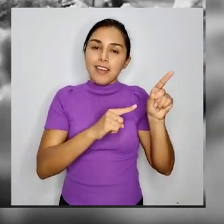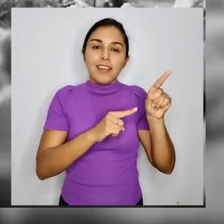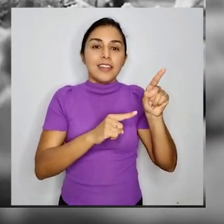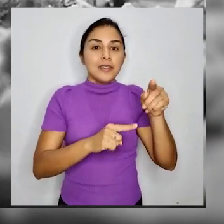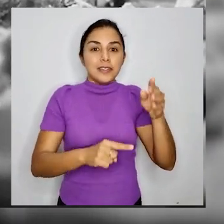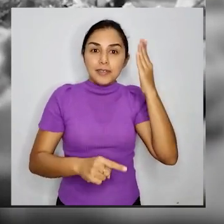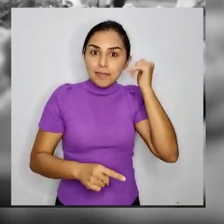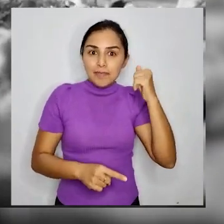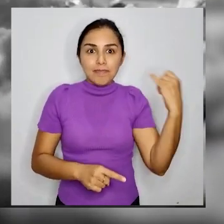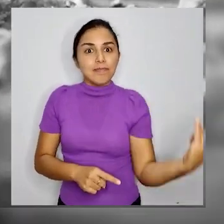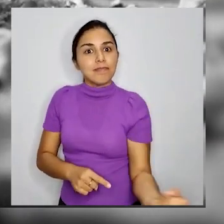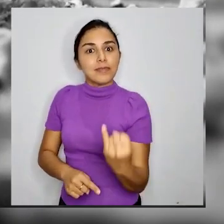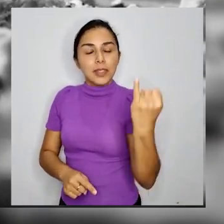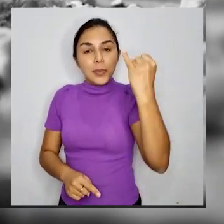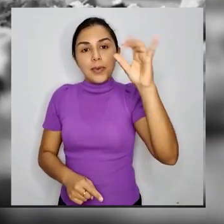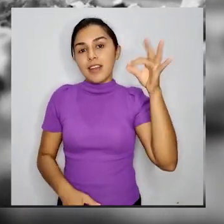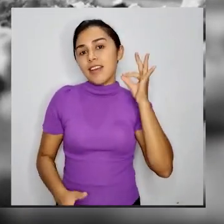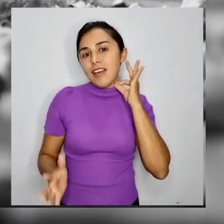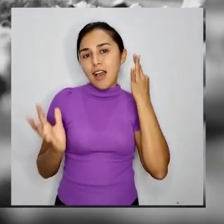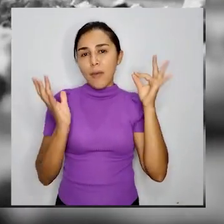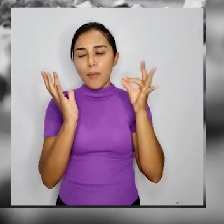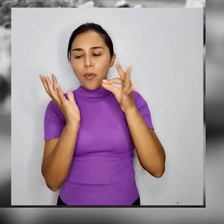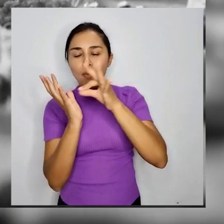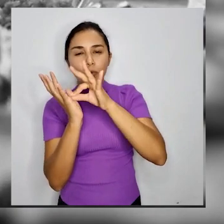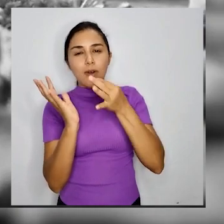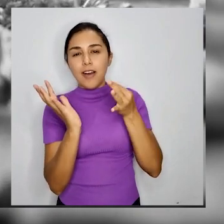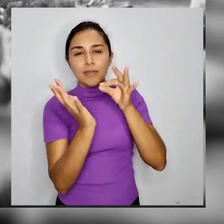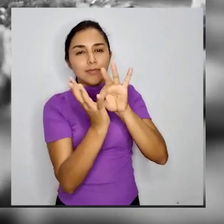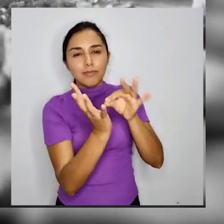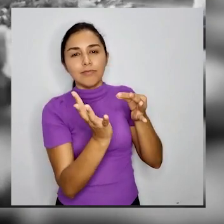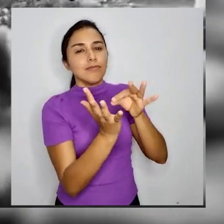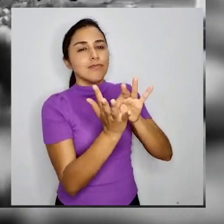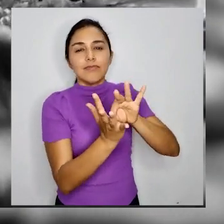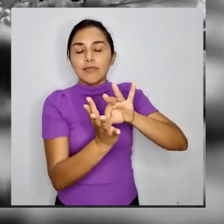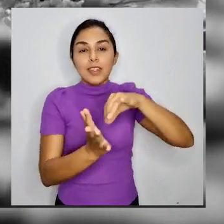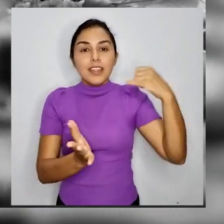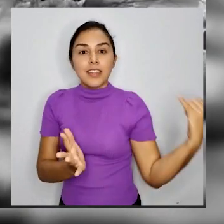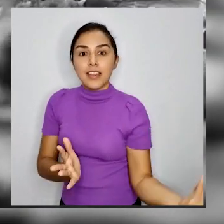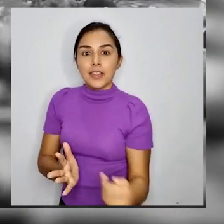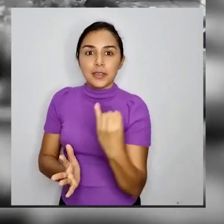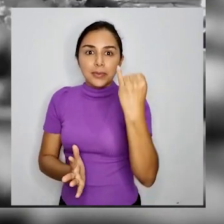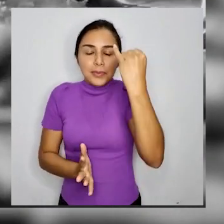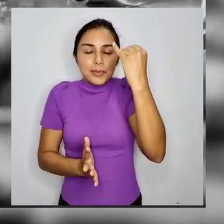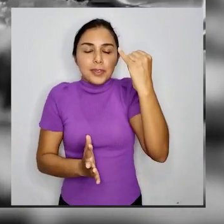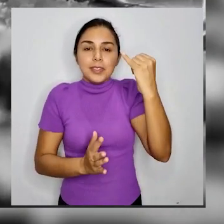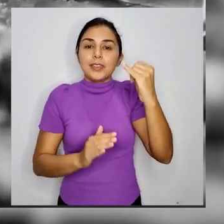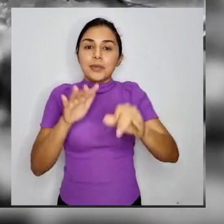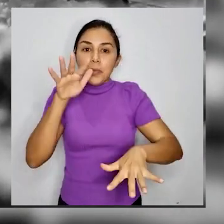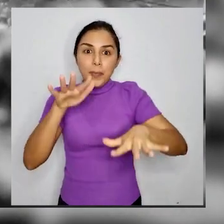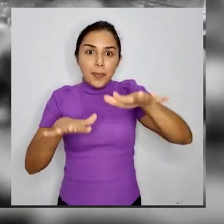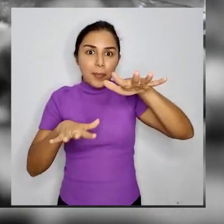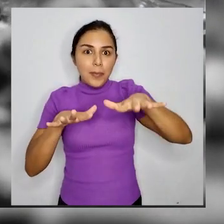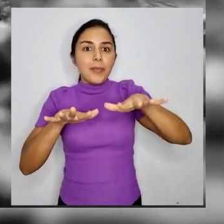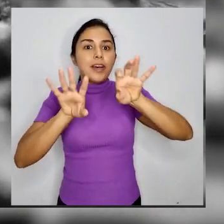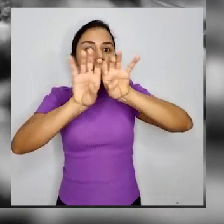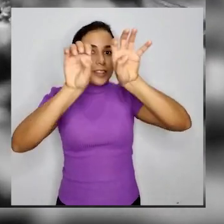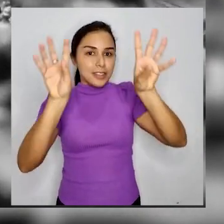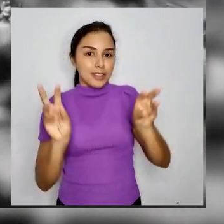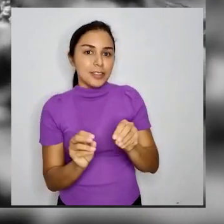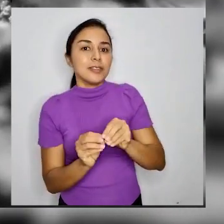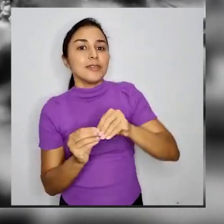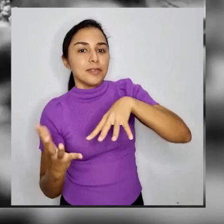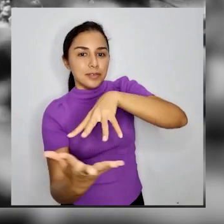conhecia a importância da polinização das abelhas e a função essencial delas dentro do correto funcionamento e